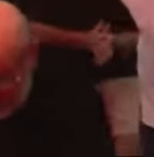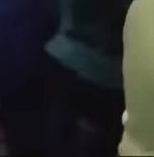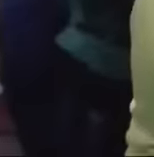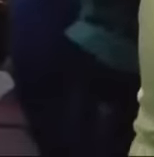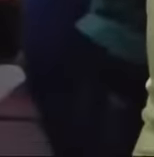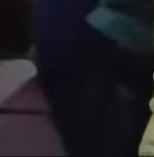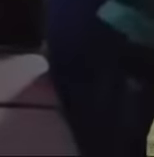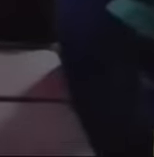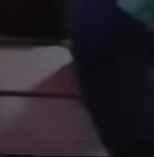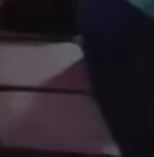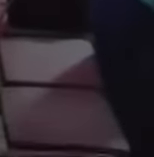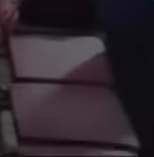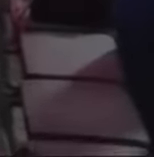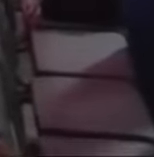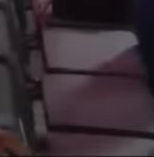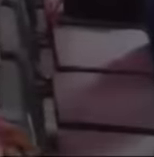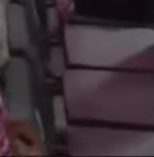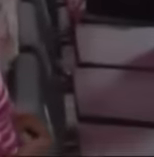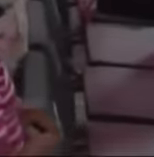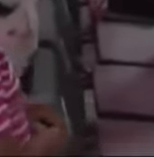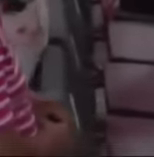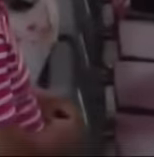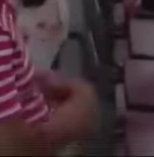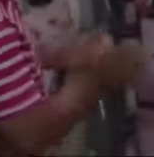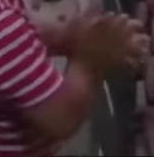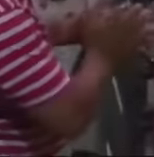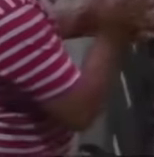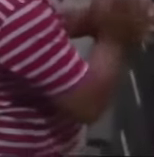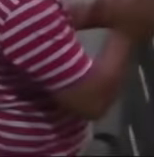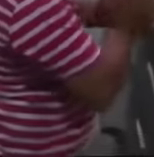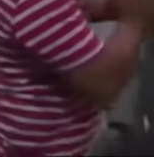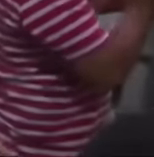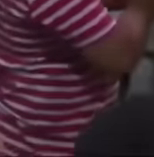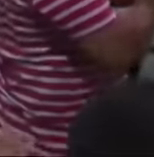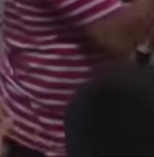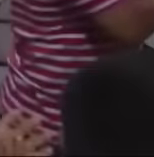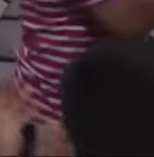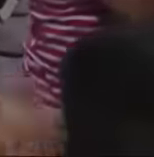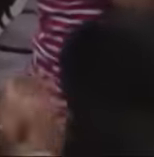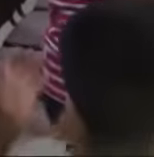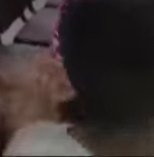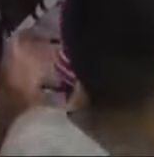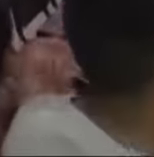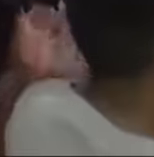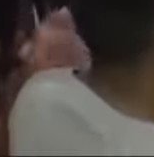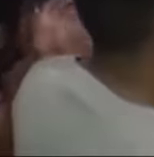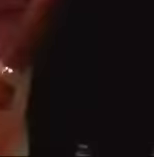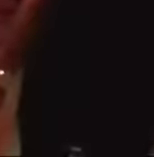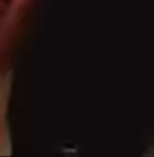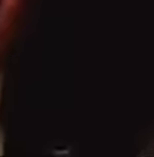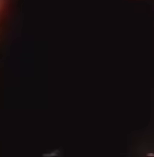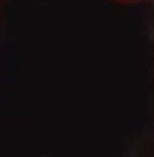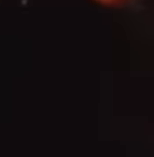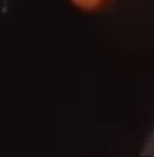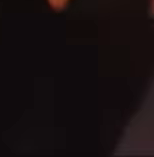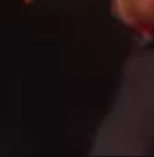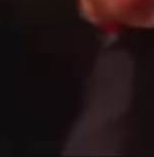Bem-vindos à família de Deus. Você faz parte desta família.